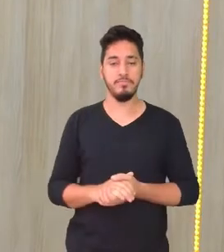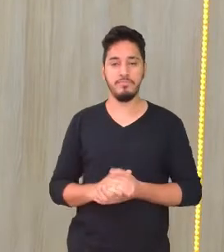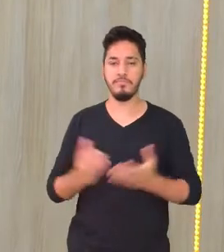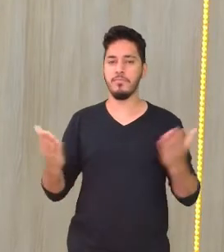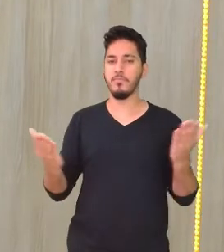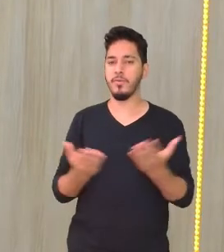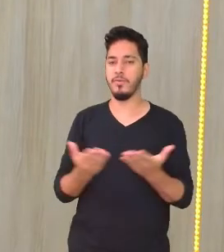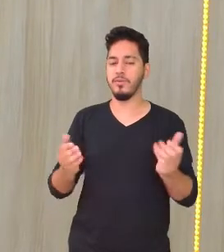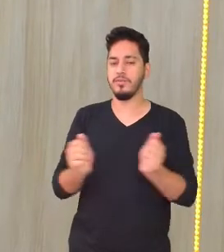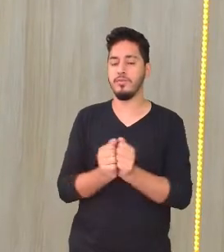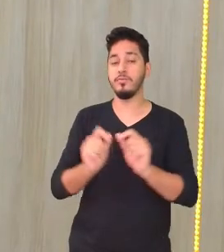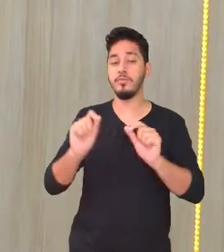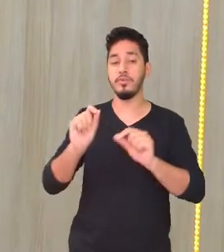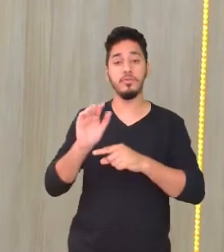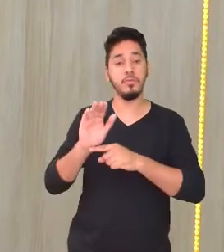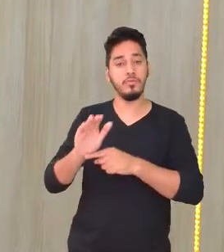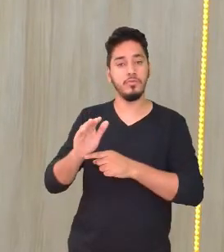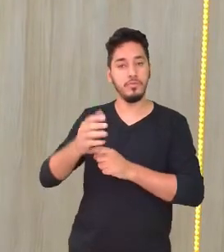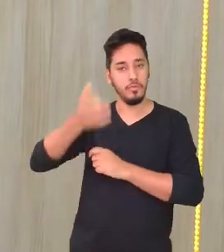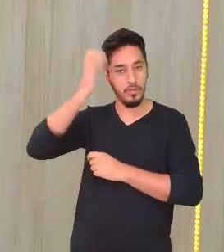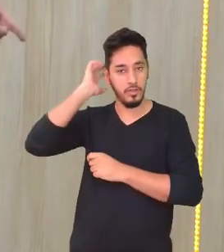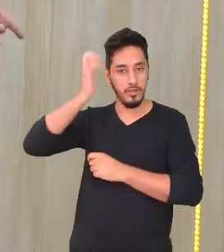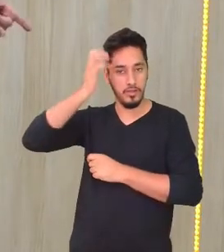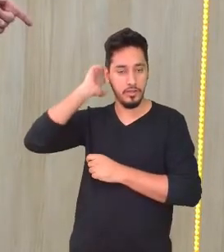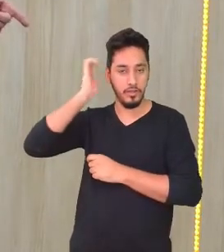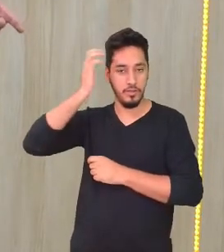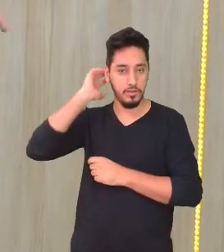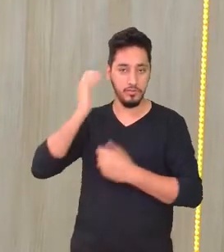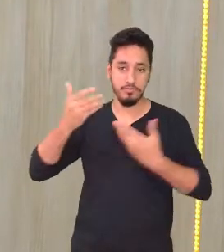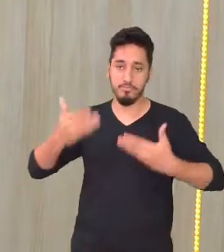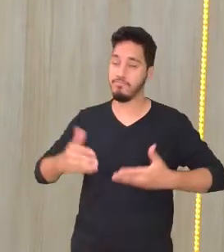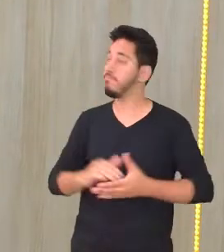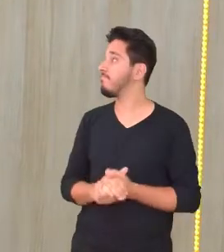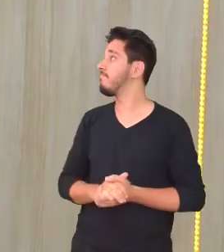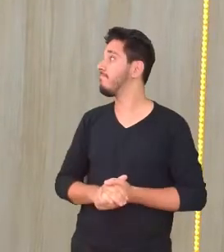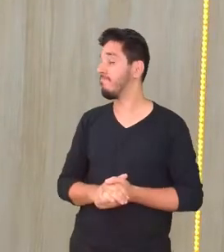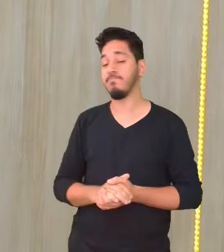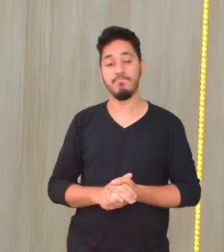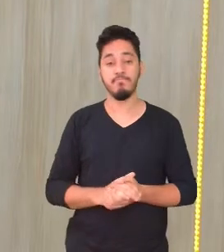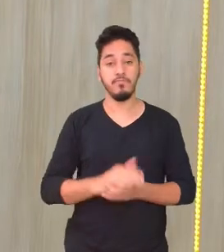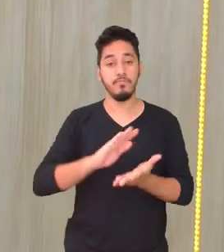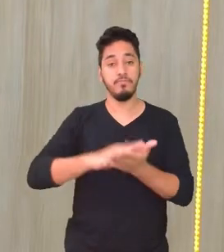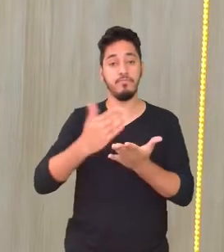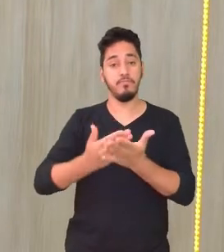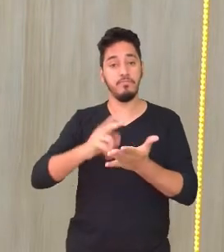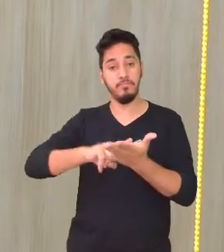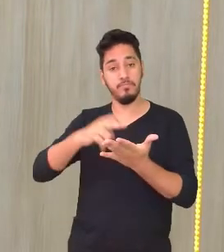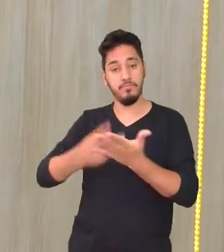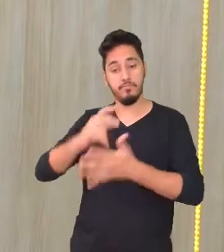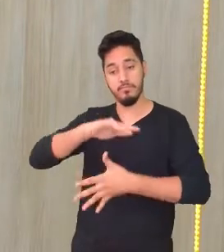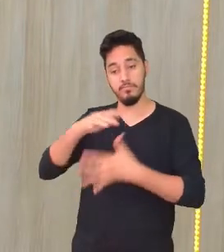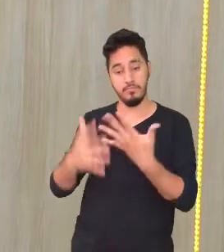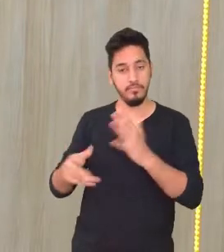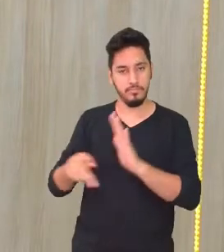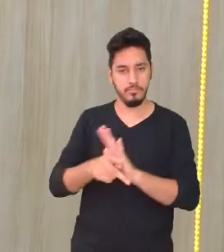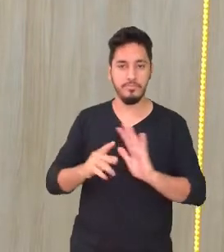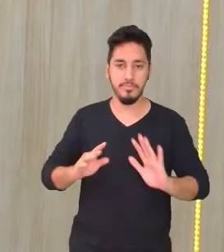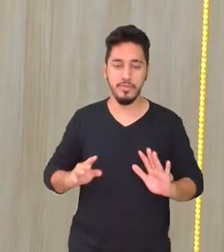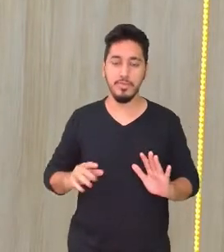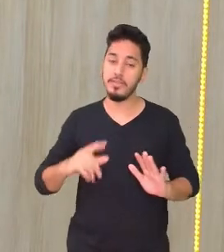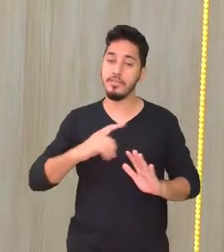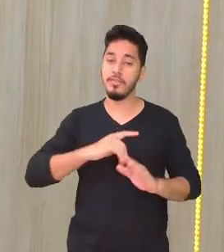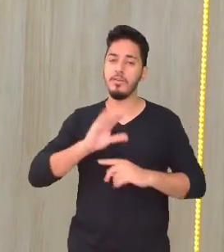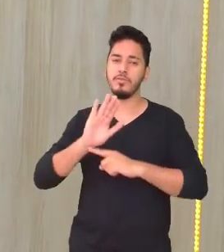nós contamos aqui com a ajuda do Everton, aqui no cantinho. Everton, nosso intérprete de Libras, e tem